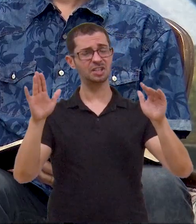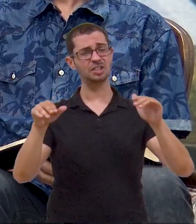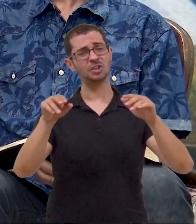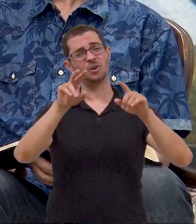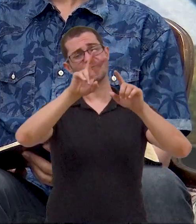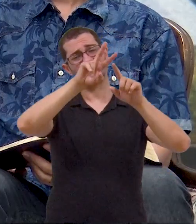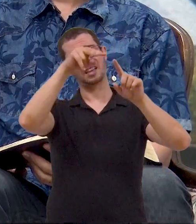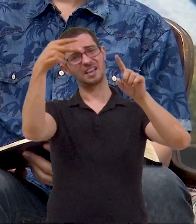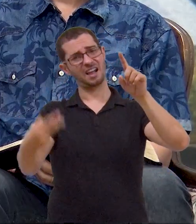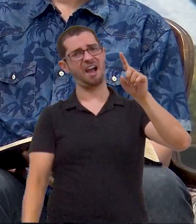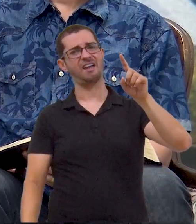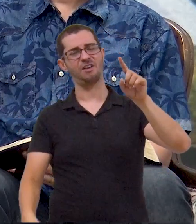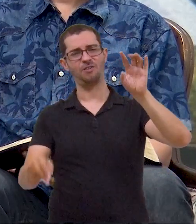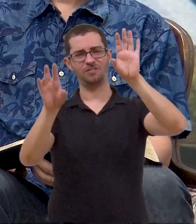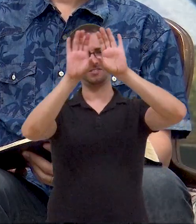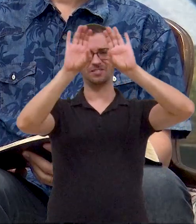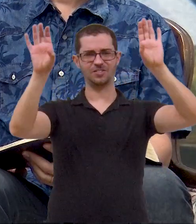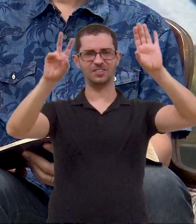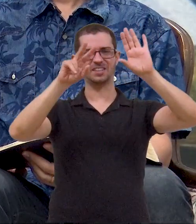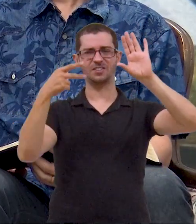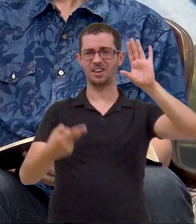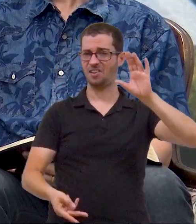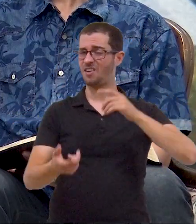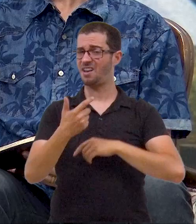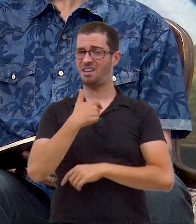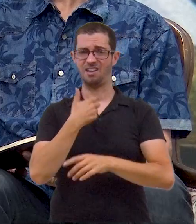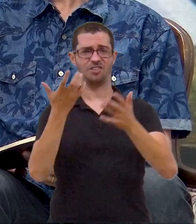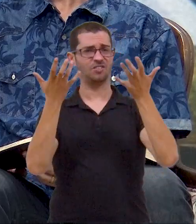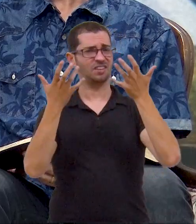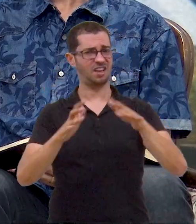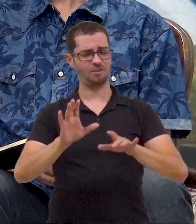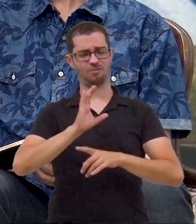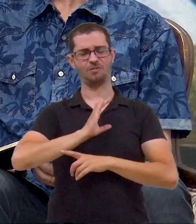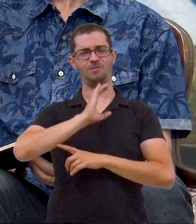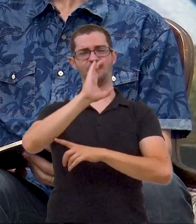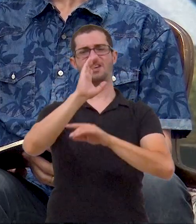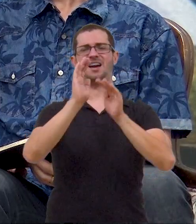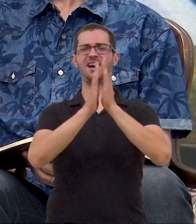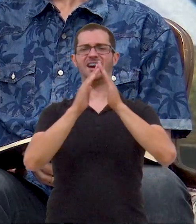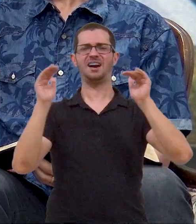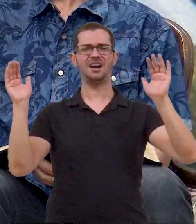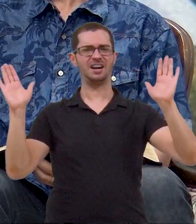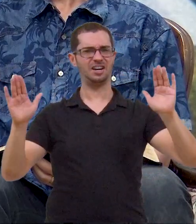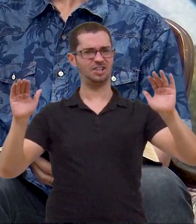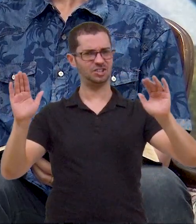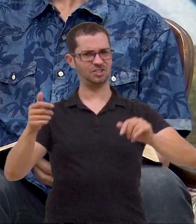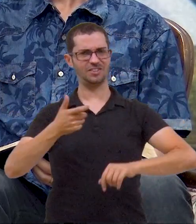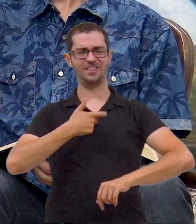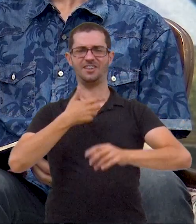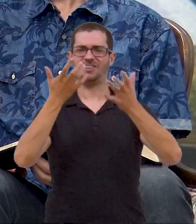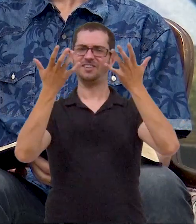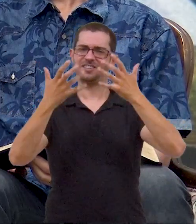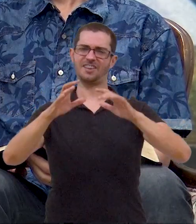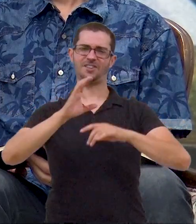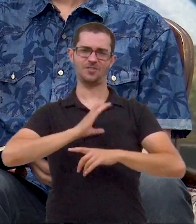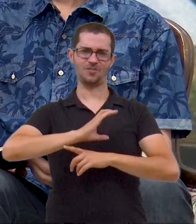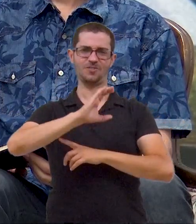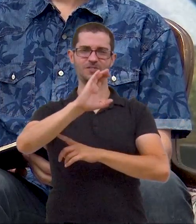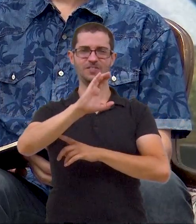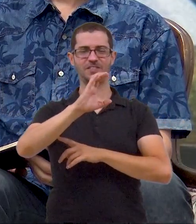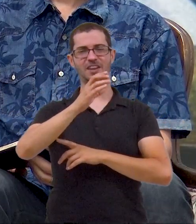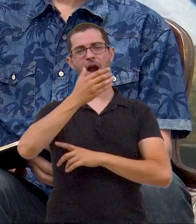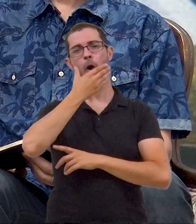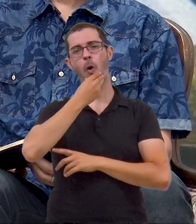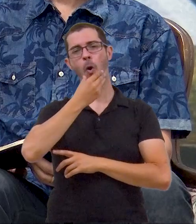quero confiar em anjo, nem em homem, nem em mim. Eu quero confiar naquele que